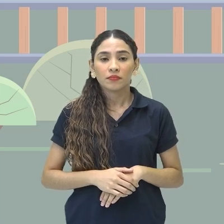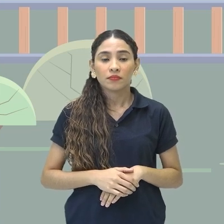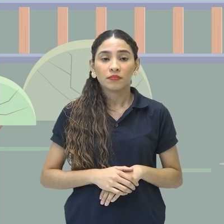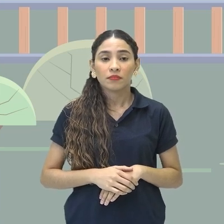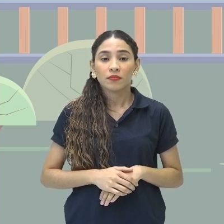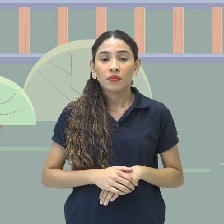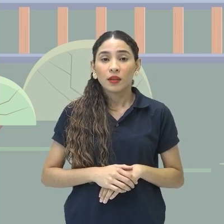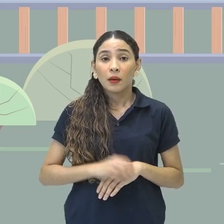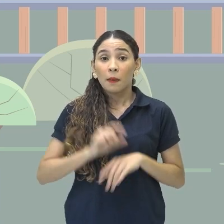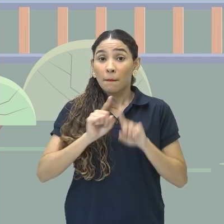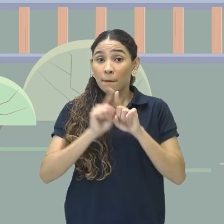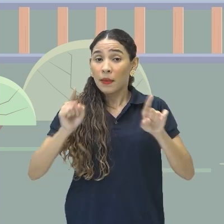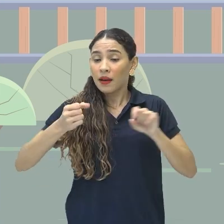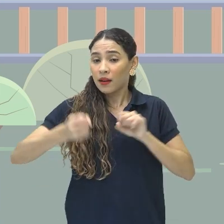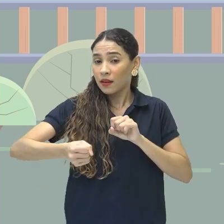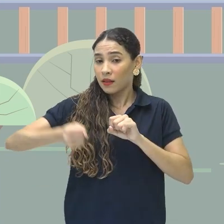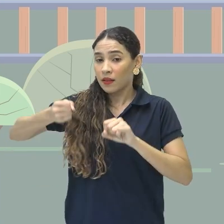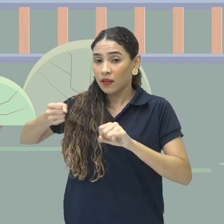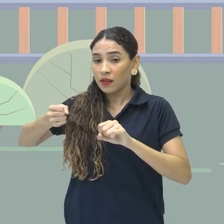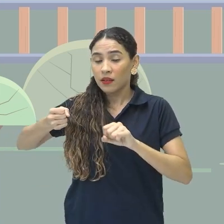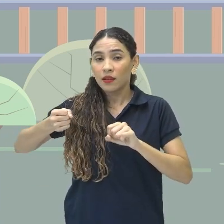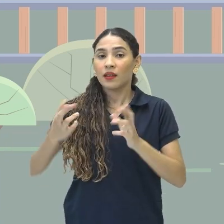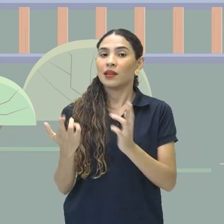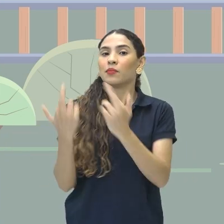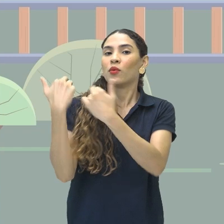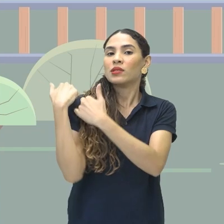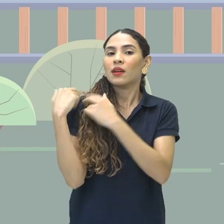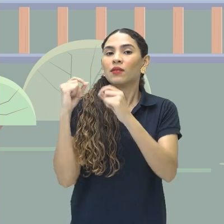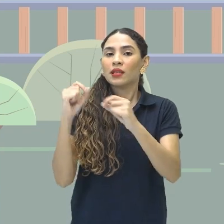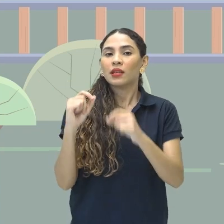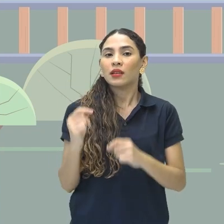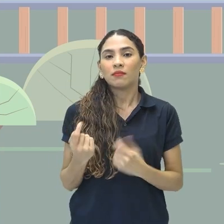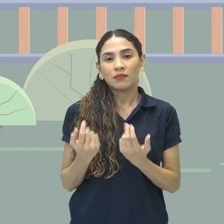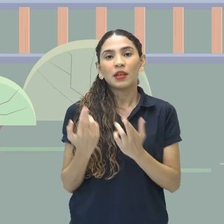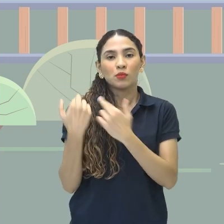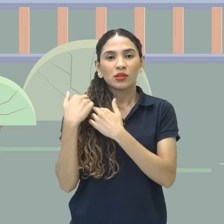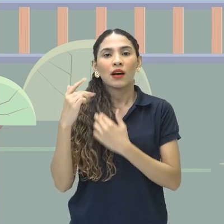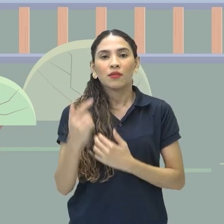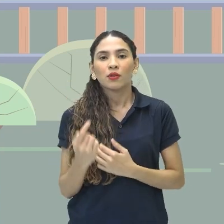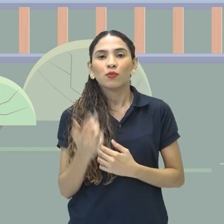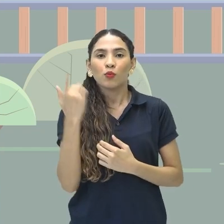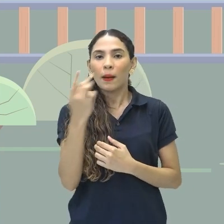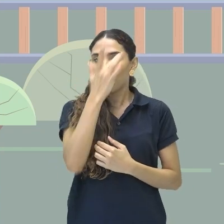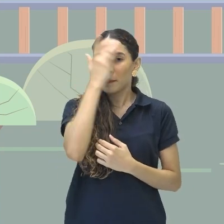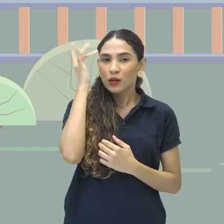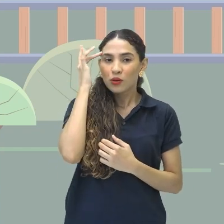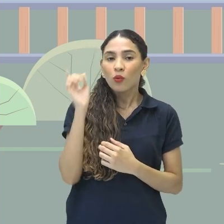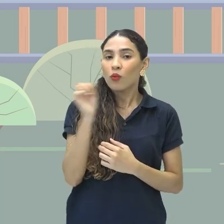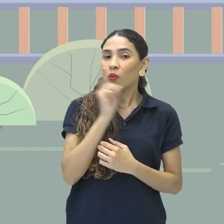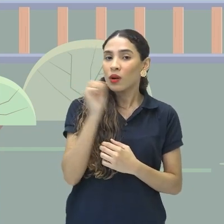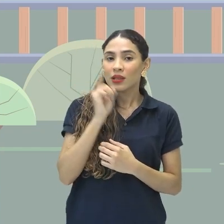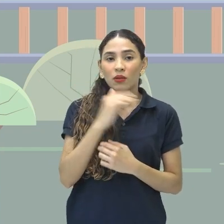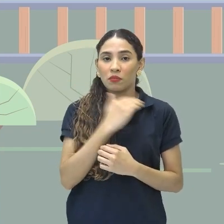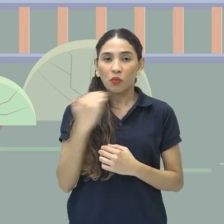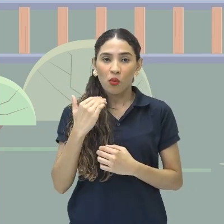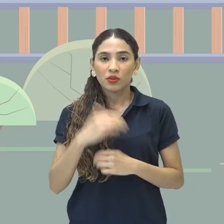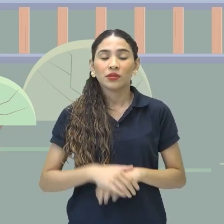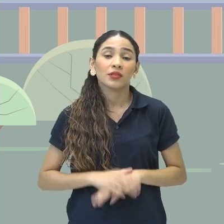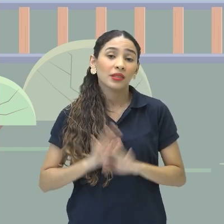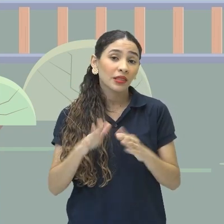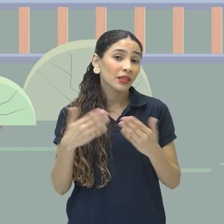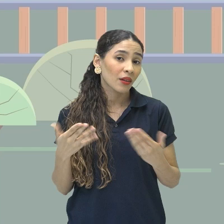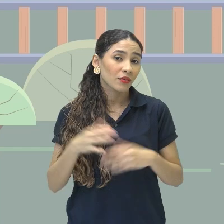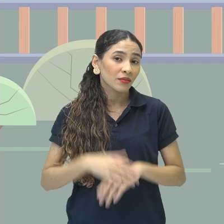Já puxar a alavanca te tornaria responsável pela morte de uma pessoa que não estava destinada a morrer. E